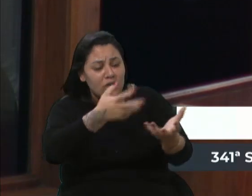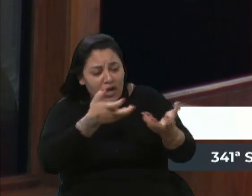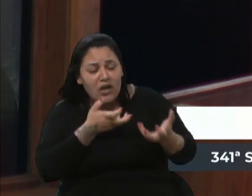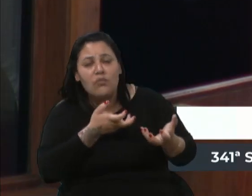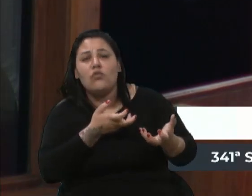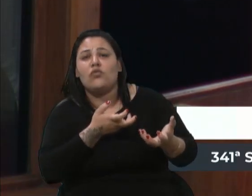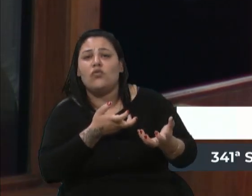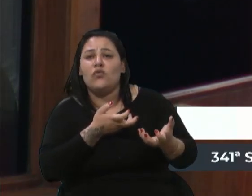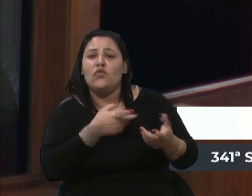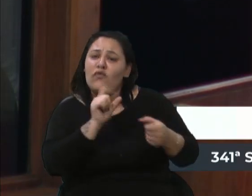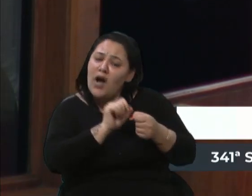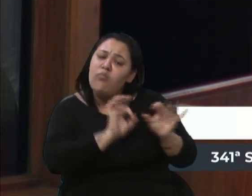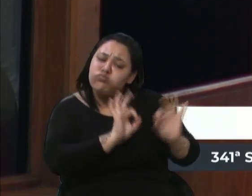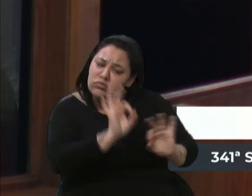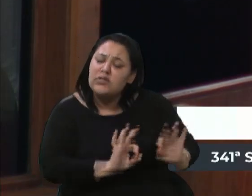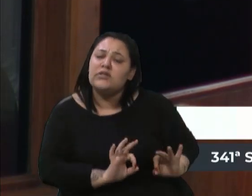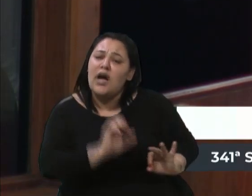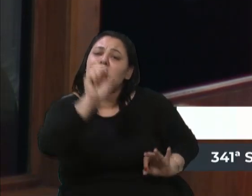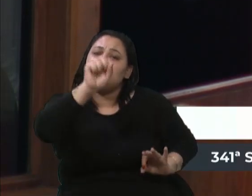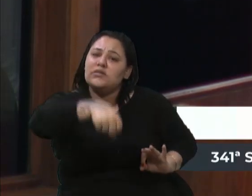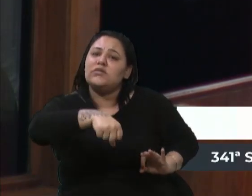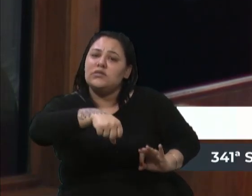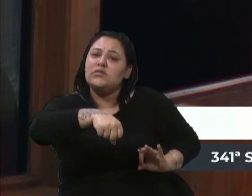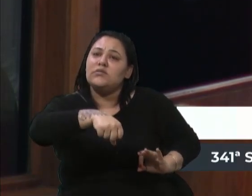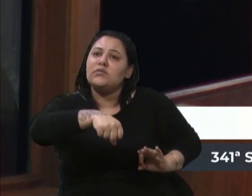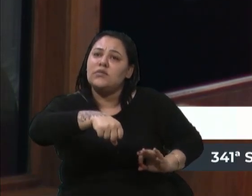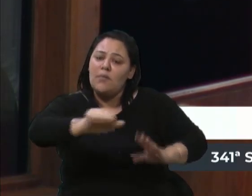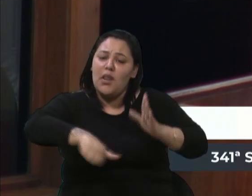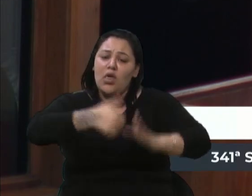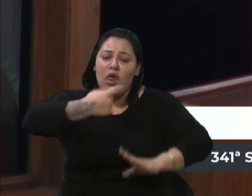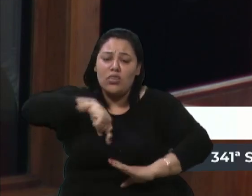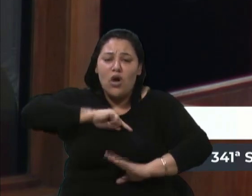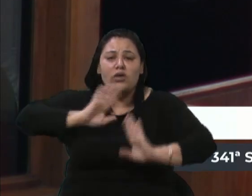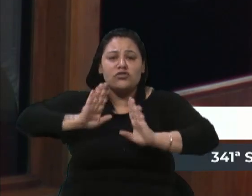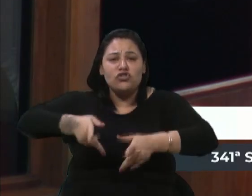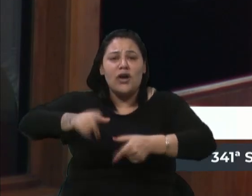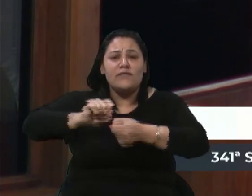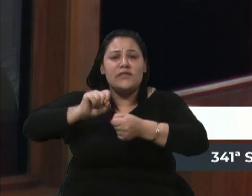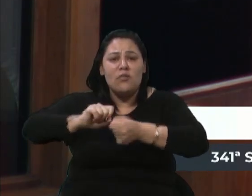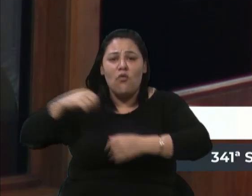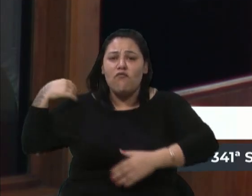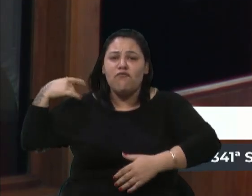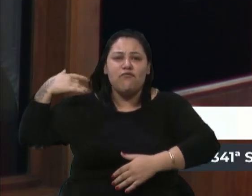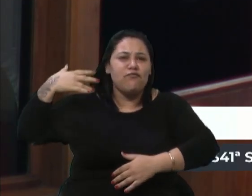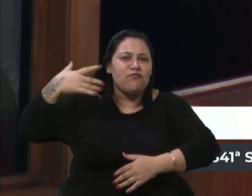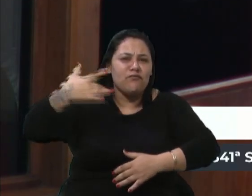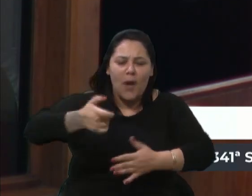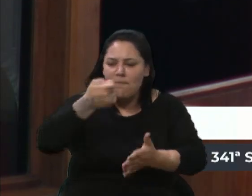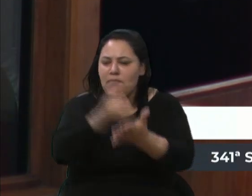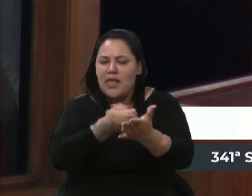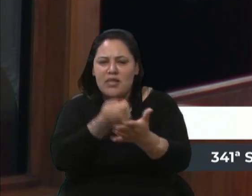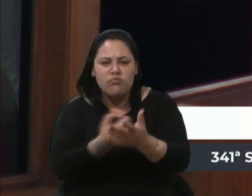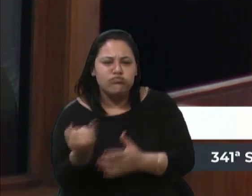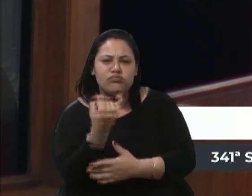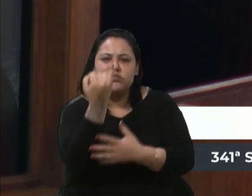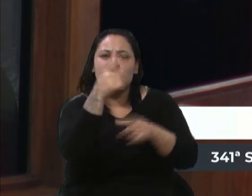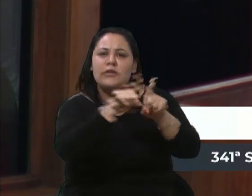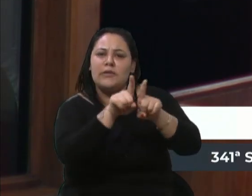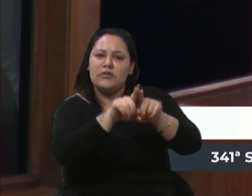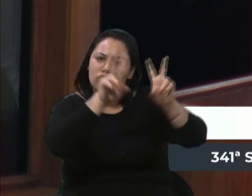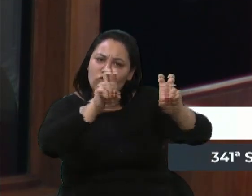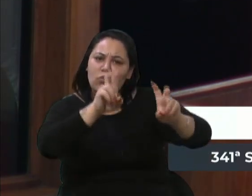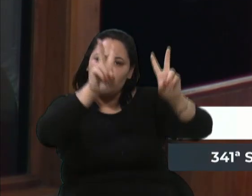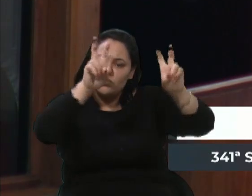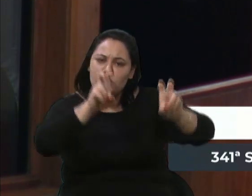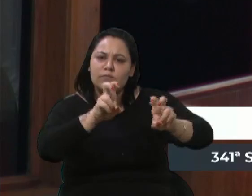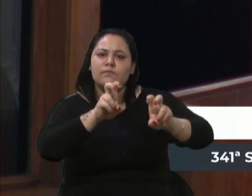essa correção, né, aqui. Nós que já travamos várias batalhas importantes sobre o tema